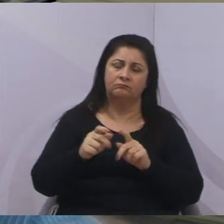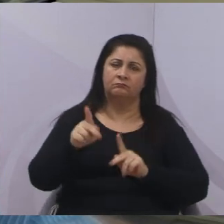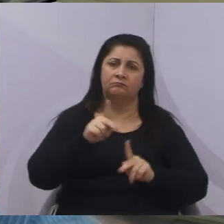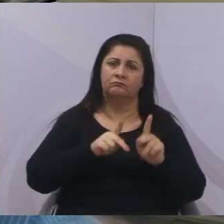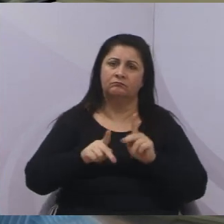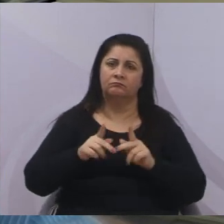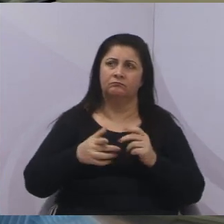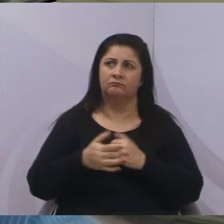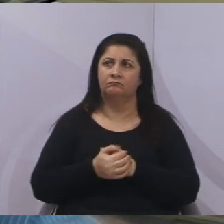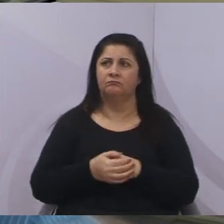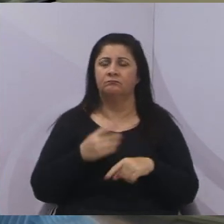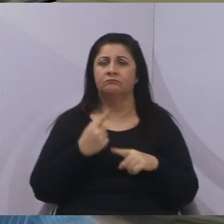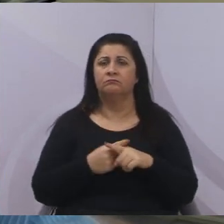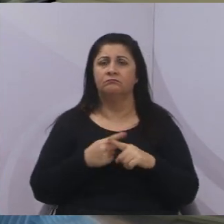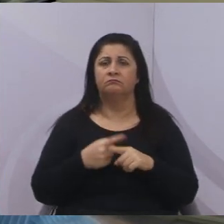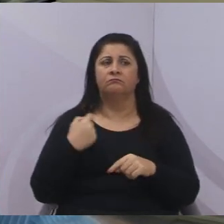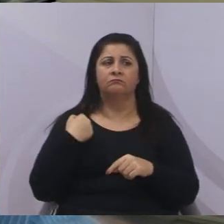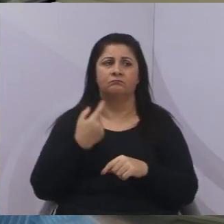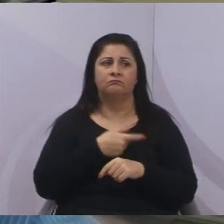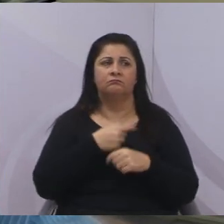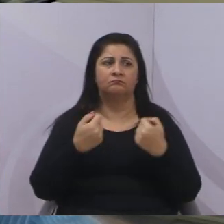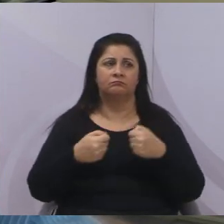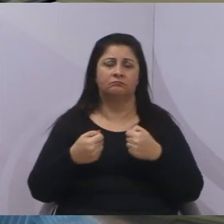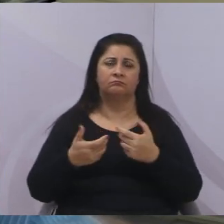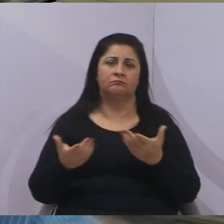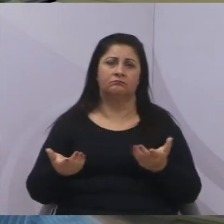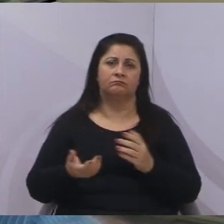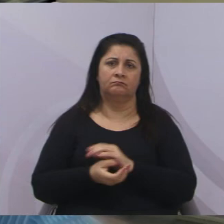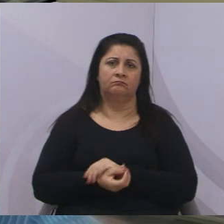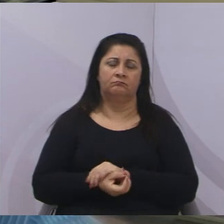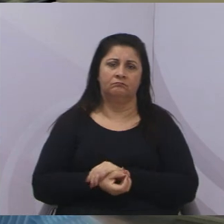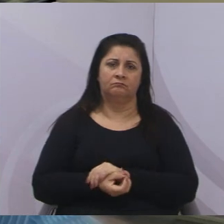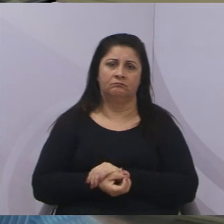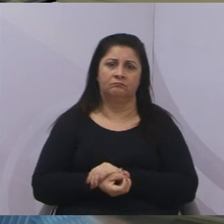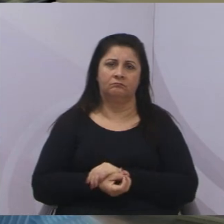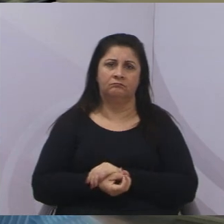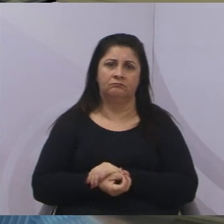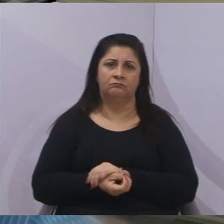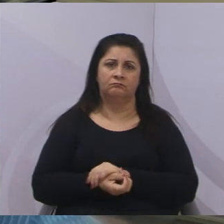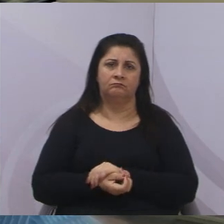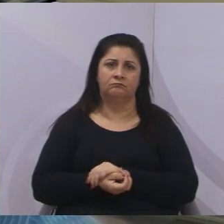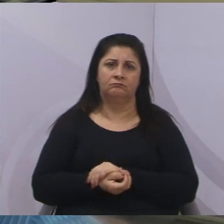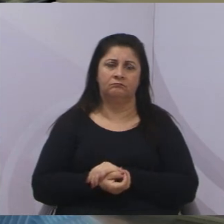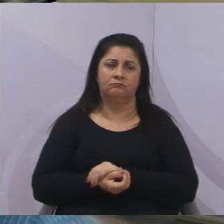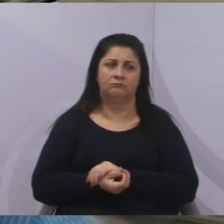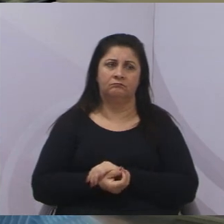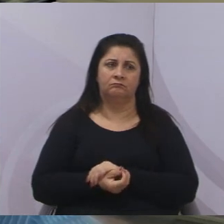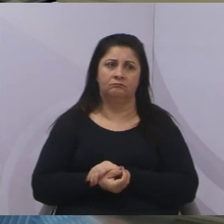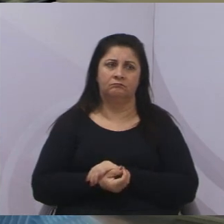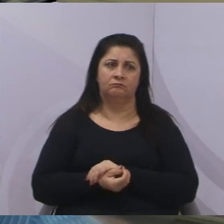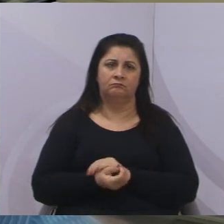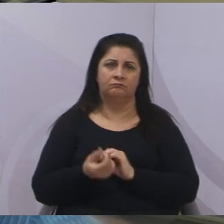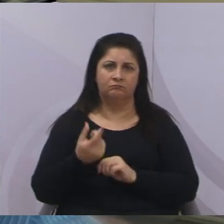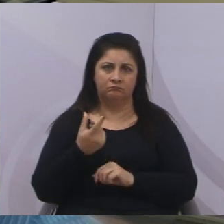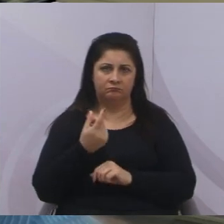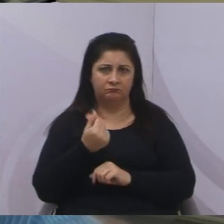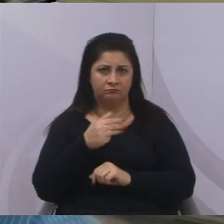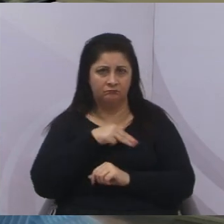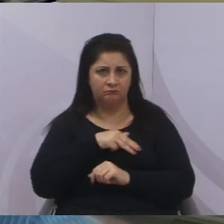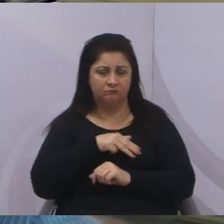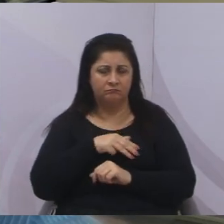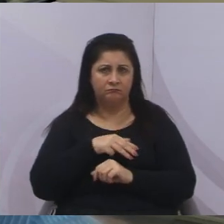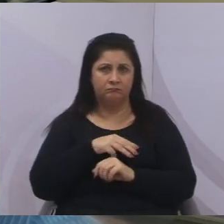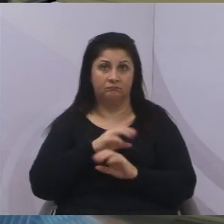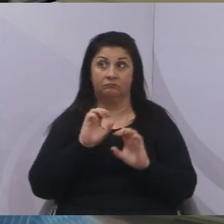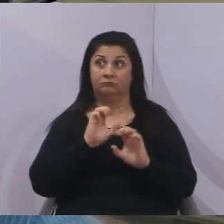cidade, porque nós estamos precisando de vocês na cidade. E salário, não vou dizer que é um salário milionário,